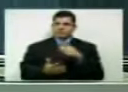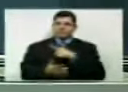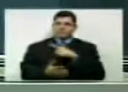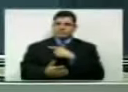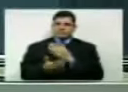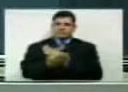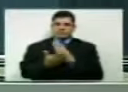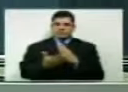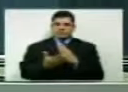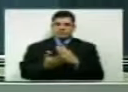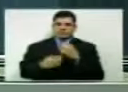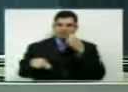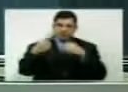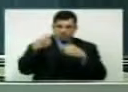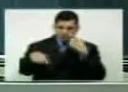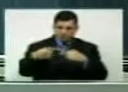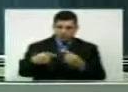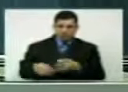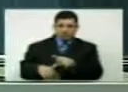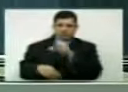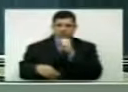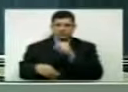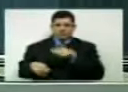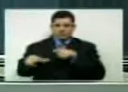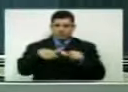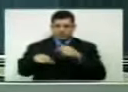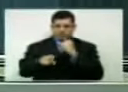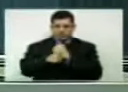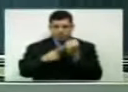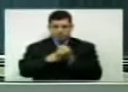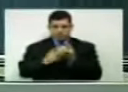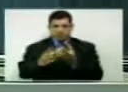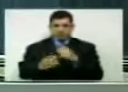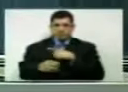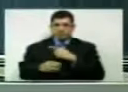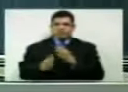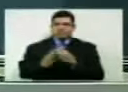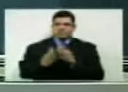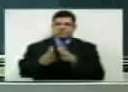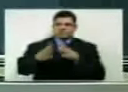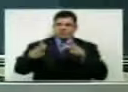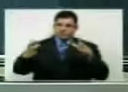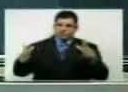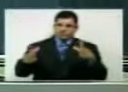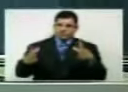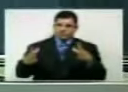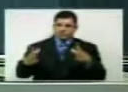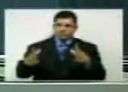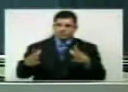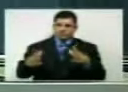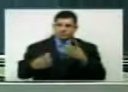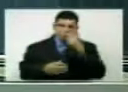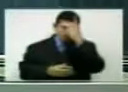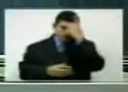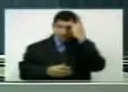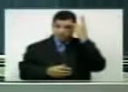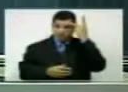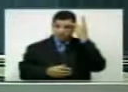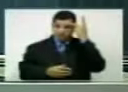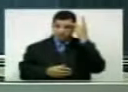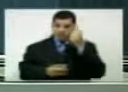nós iniciarmos esse debate e repercutir nas redes sociais, há um apelo grande da